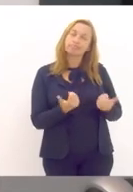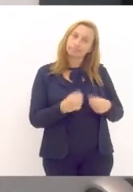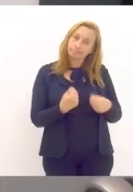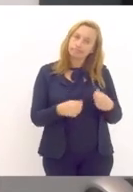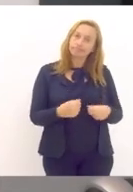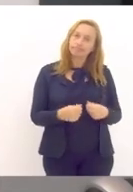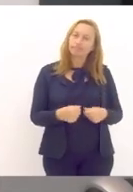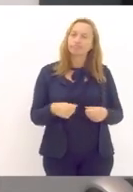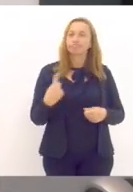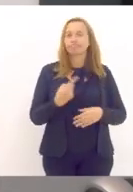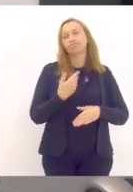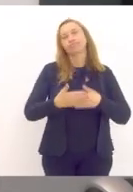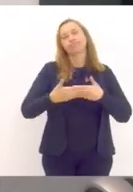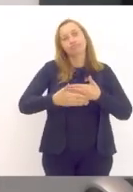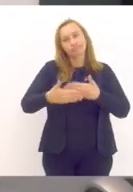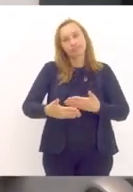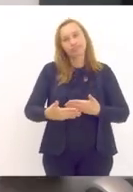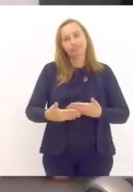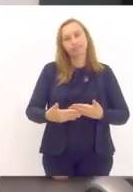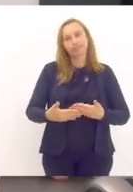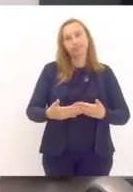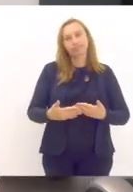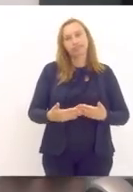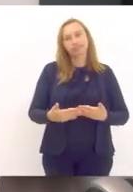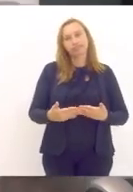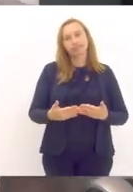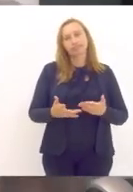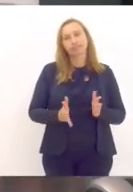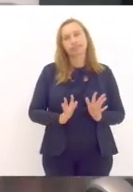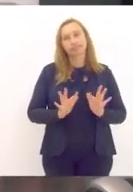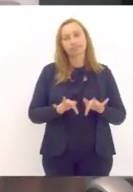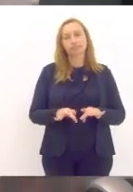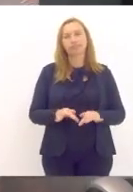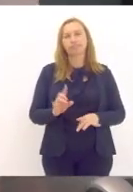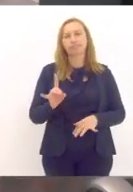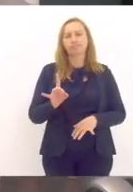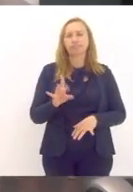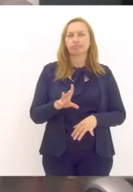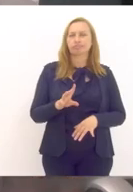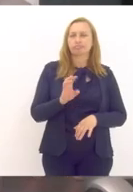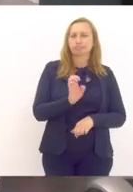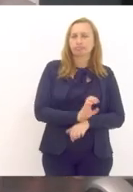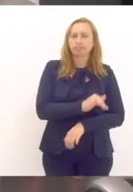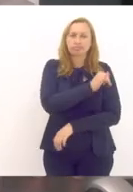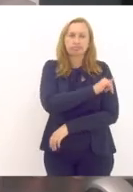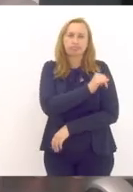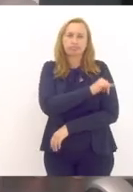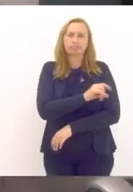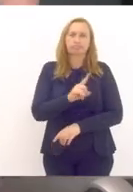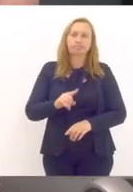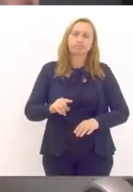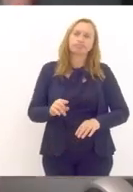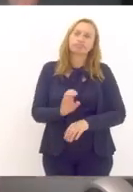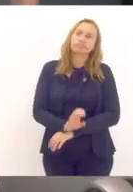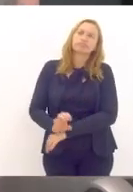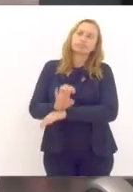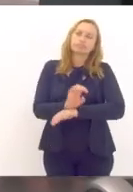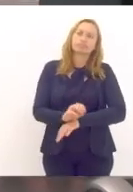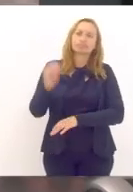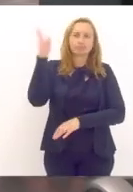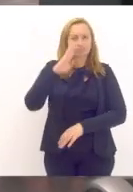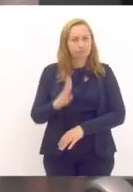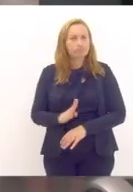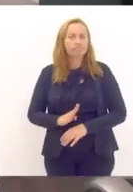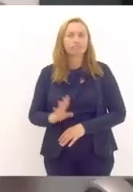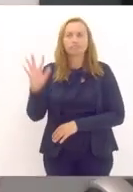gente avance para poder sanar efetivamente, e aí eu não falo só do Estado do Rio de Janeiro, falo do Estado brasileiro,